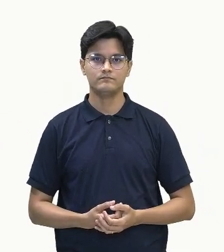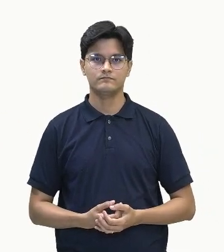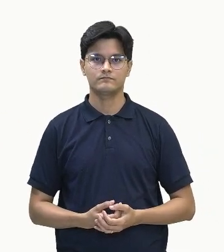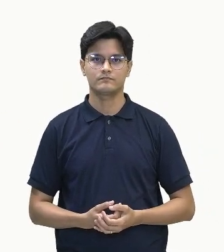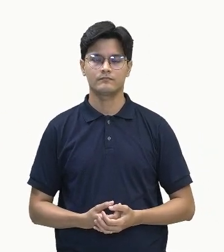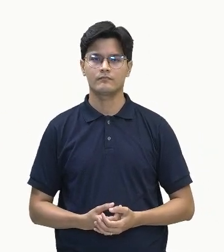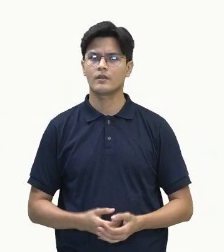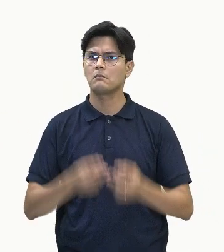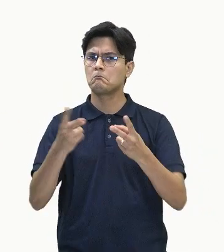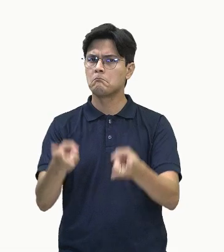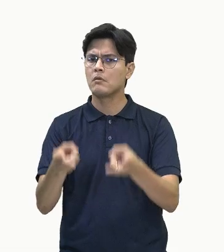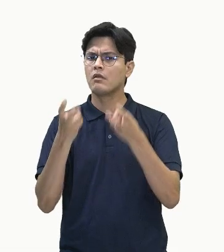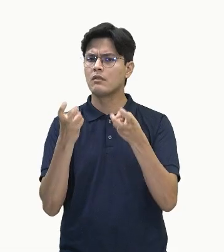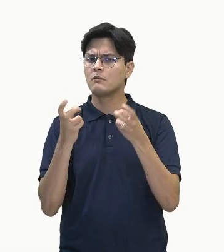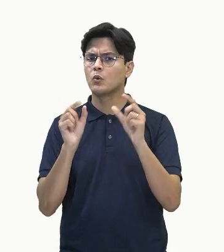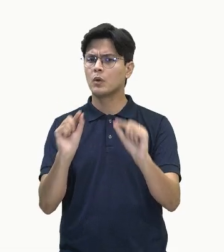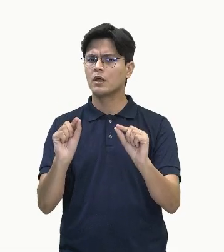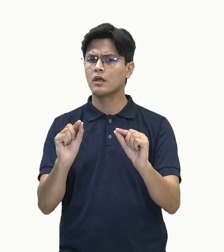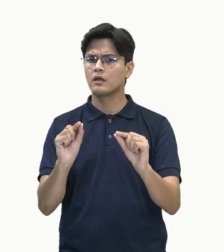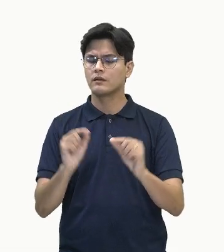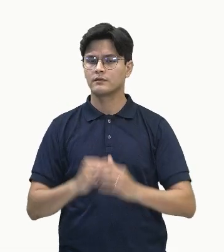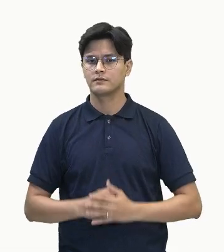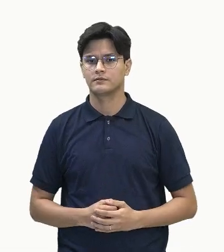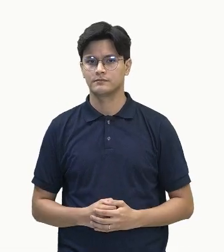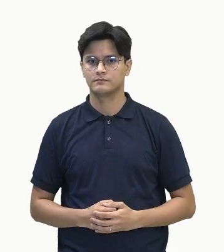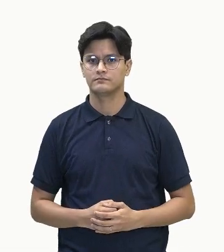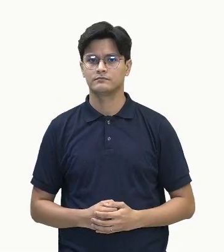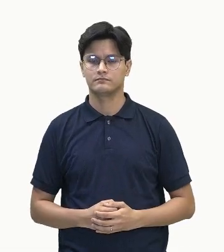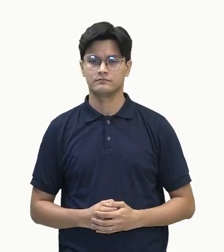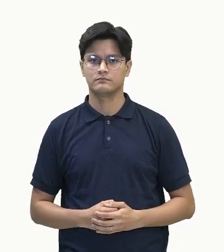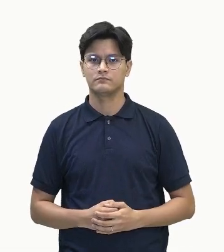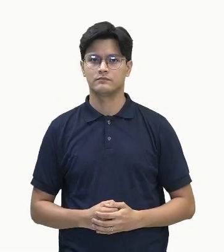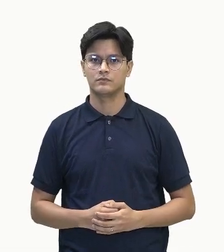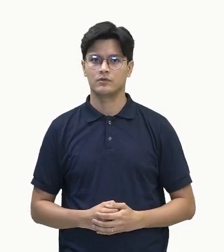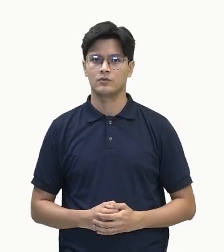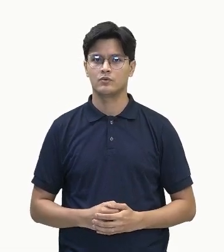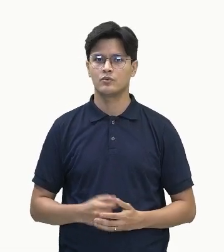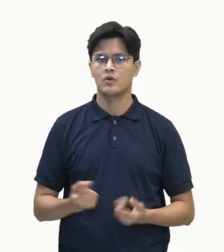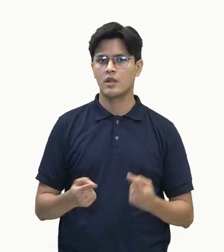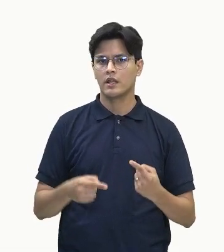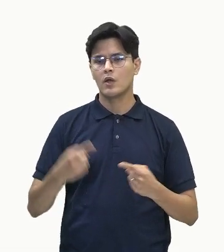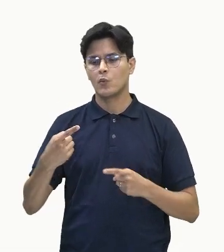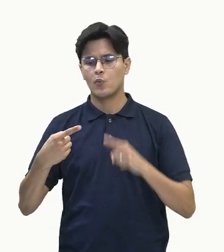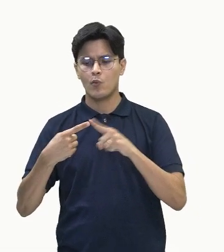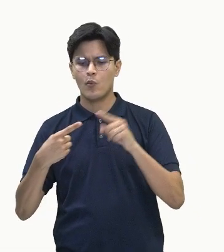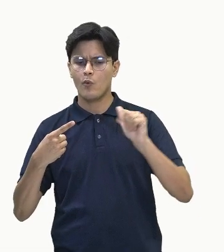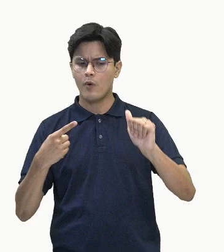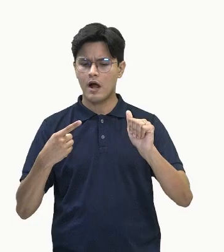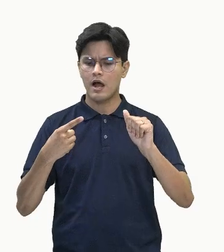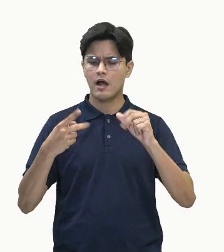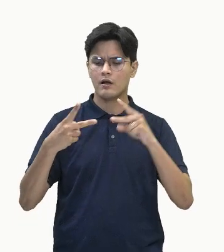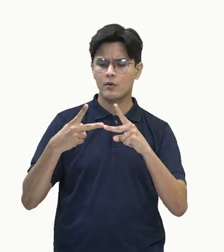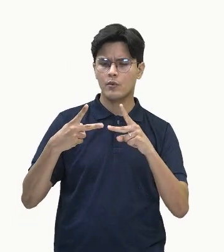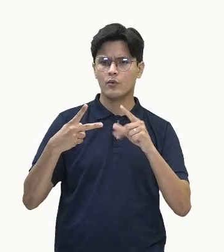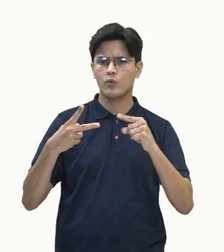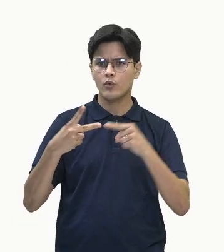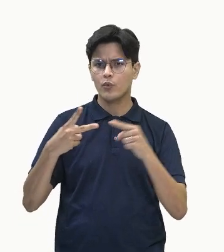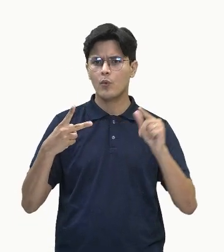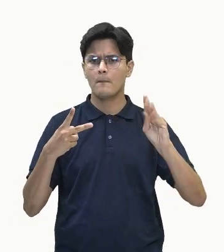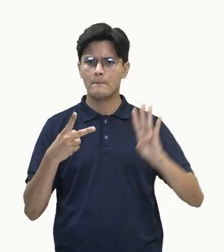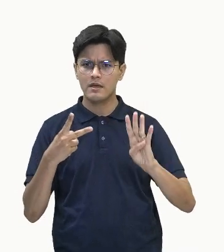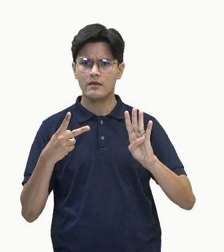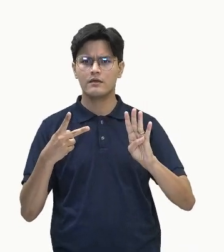aqui? Diferentemente dos dois pontos A e B, esse ponto C ele possui um valor